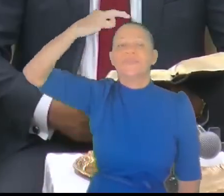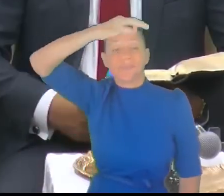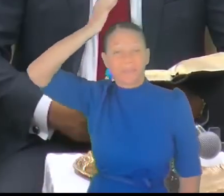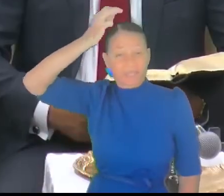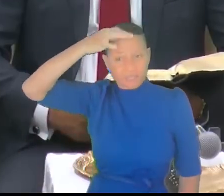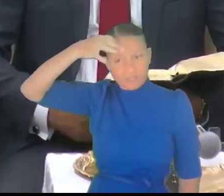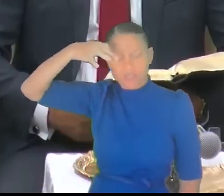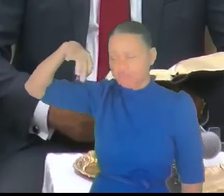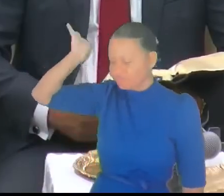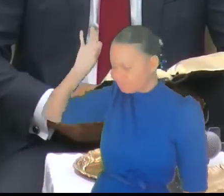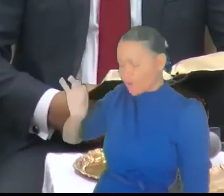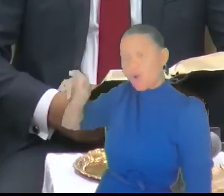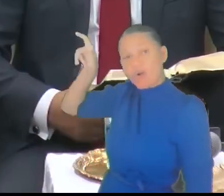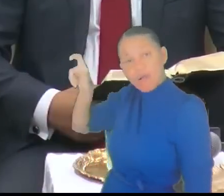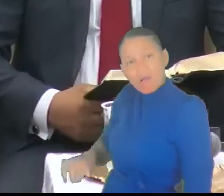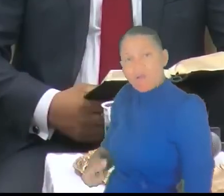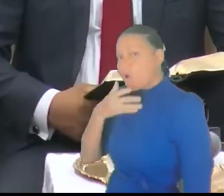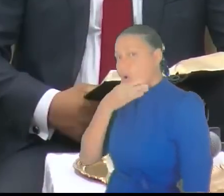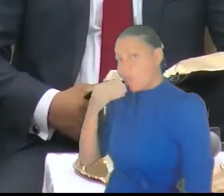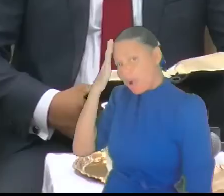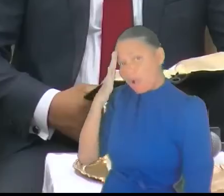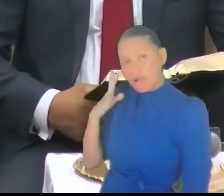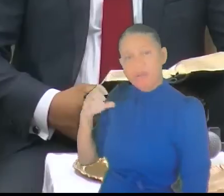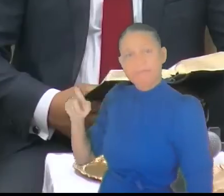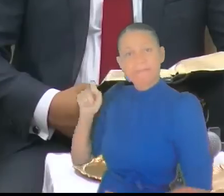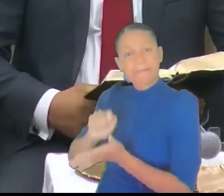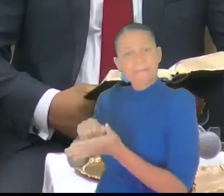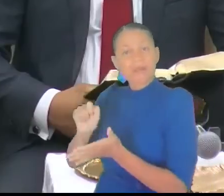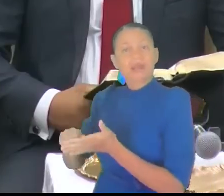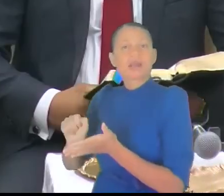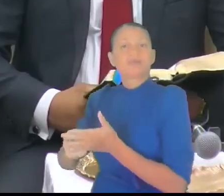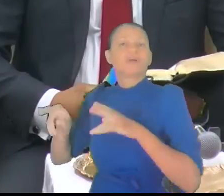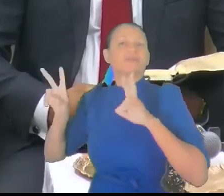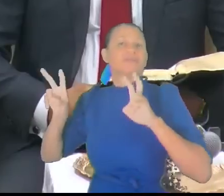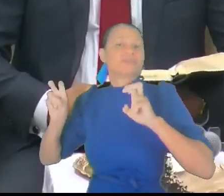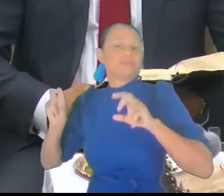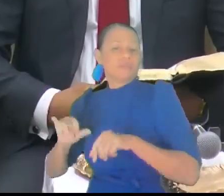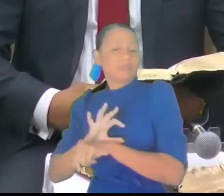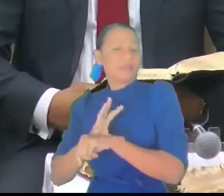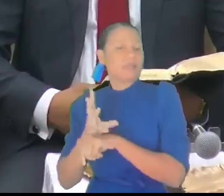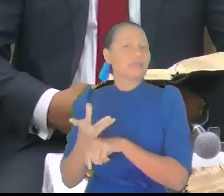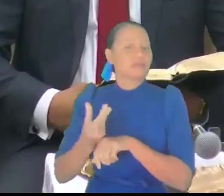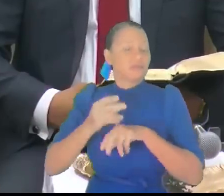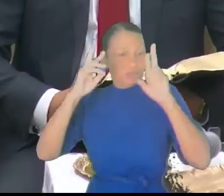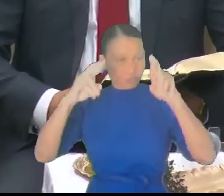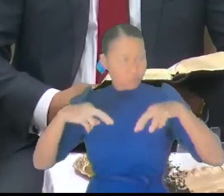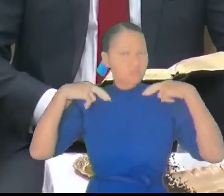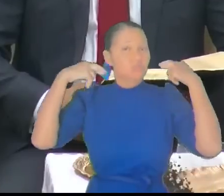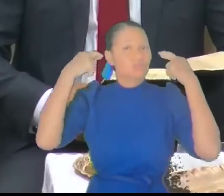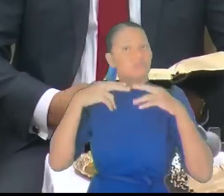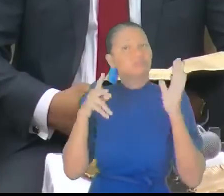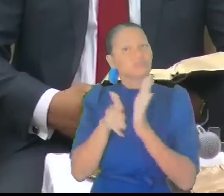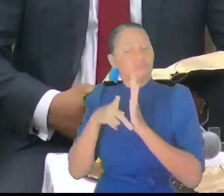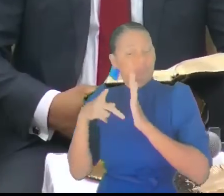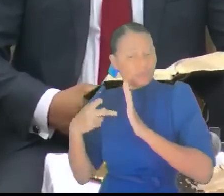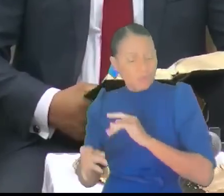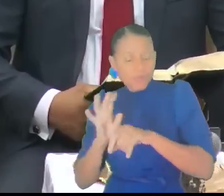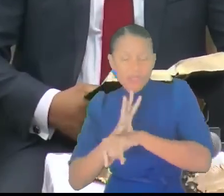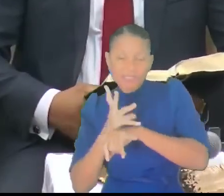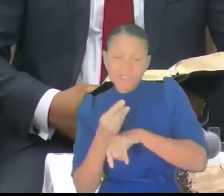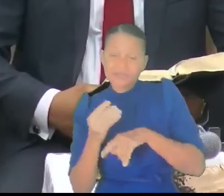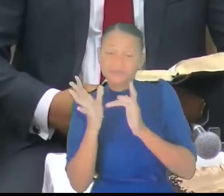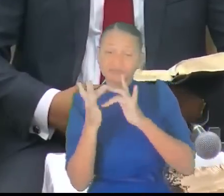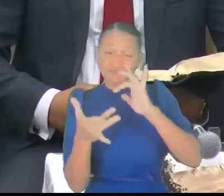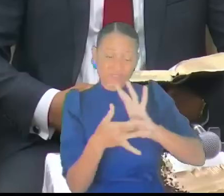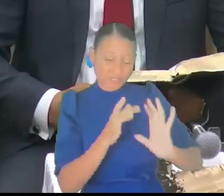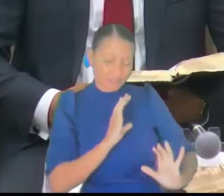Salomão para escrever sobre a igreja do Cordeiro, sobre a igreja de Cristo. Primeiro, quem